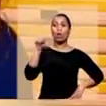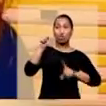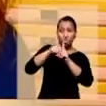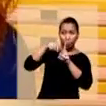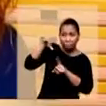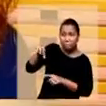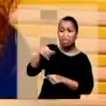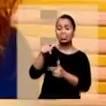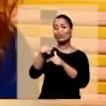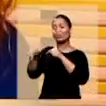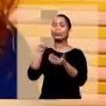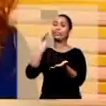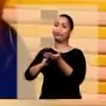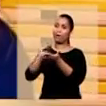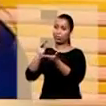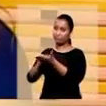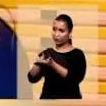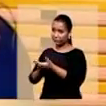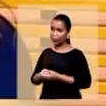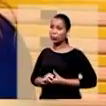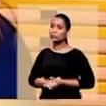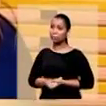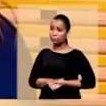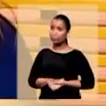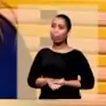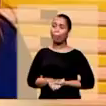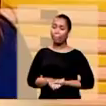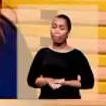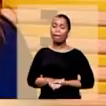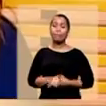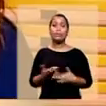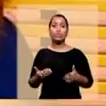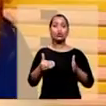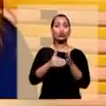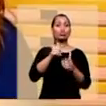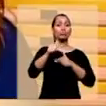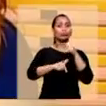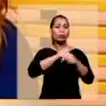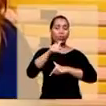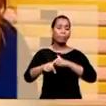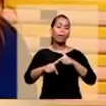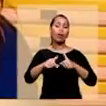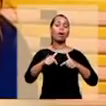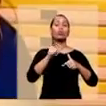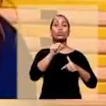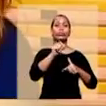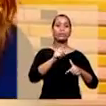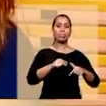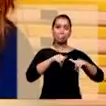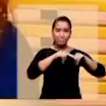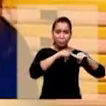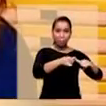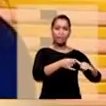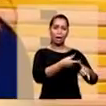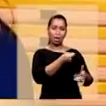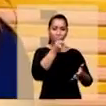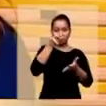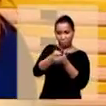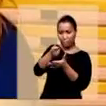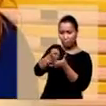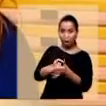faz 9 meses que eu estou desempregada. E o último emprego dela foi de caixa, por